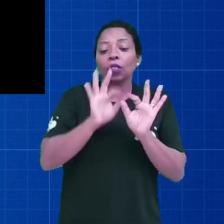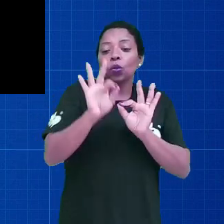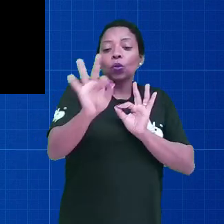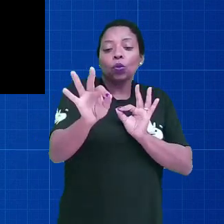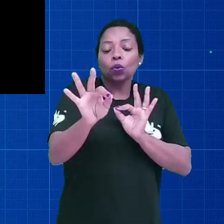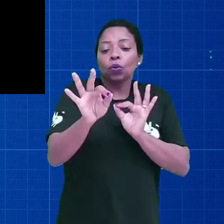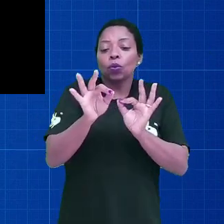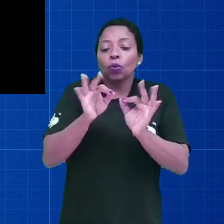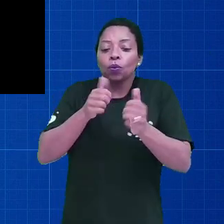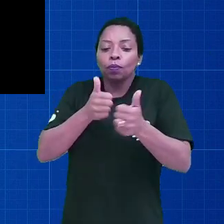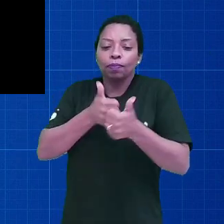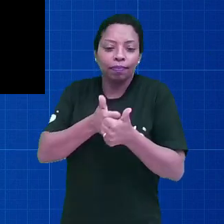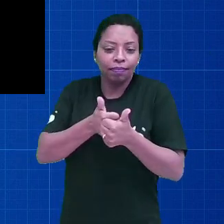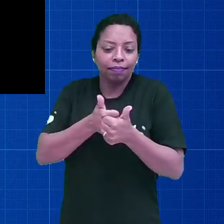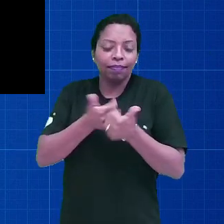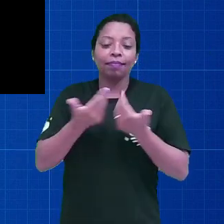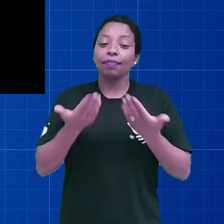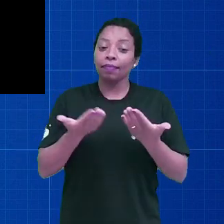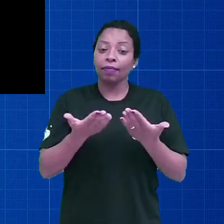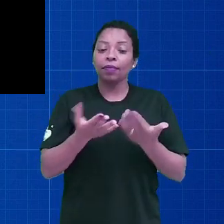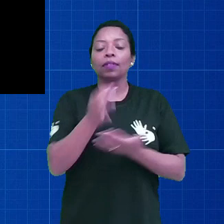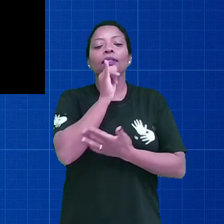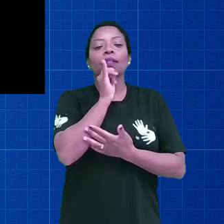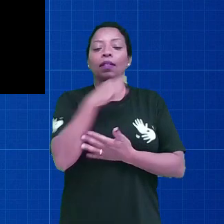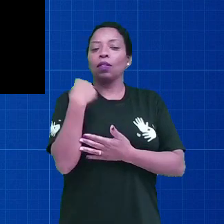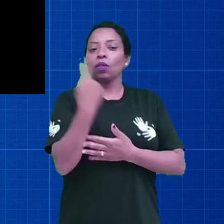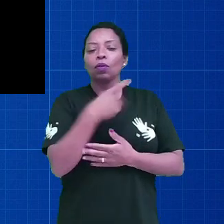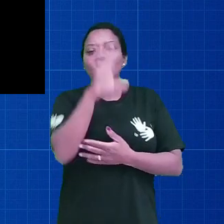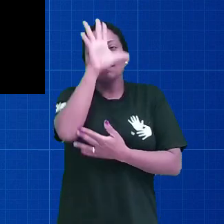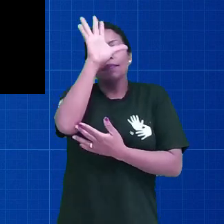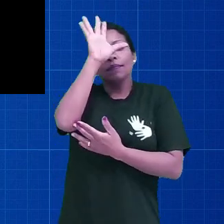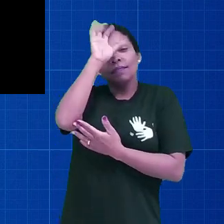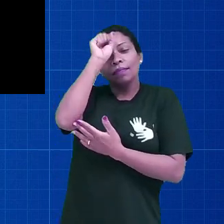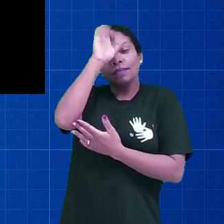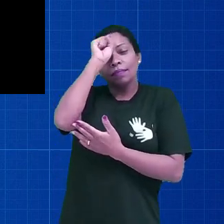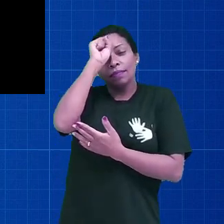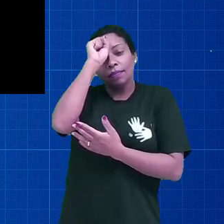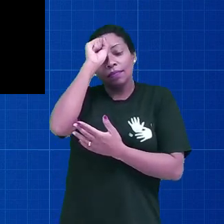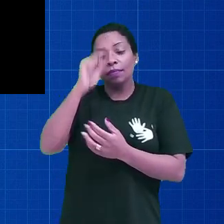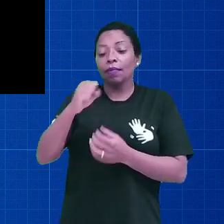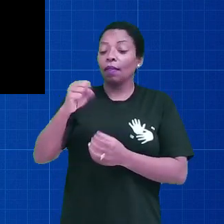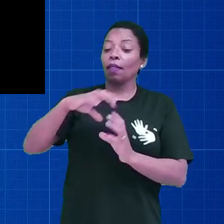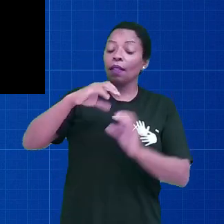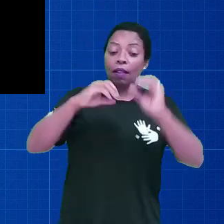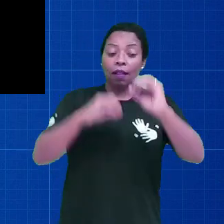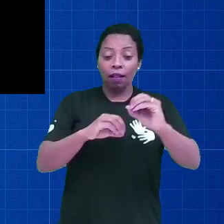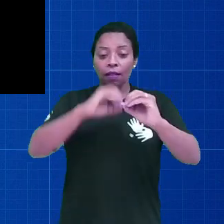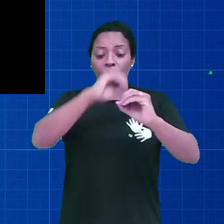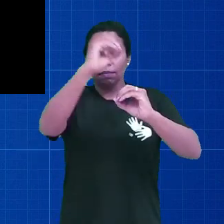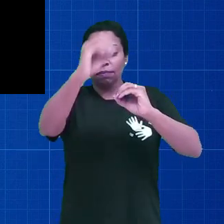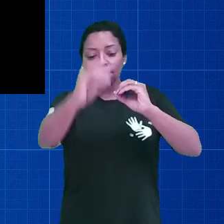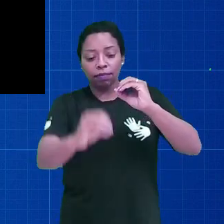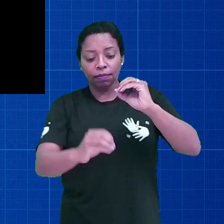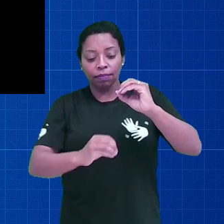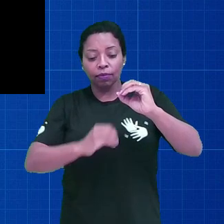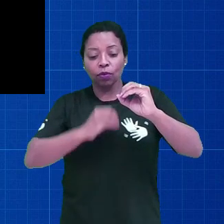gente aprenda que a órbita da Terra ao redor do Sol é uma elipse, ela